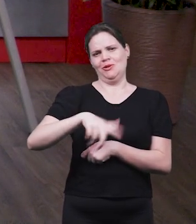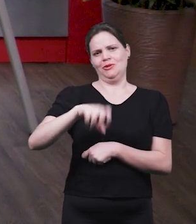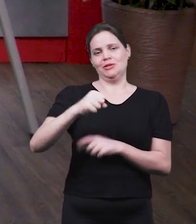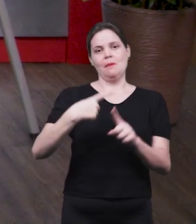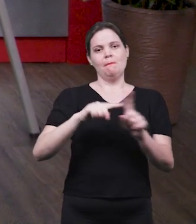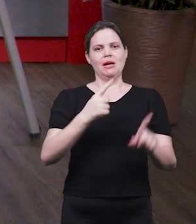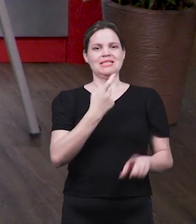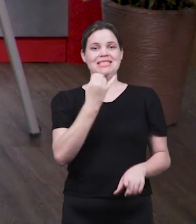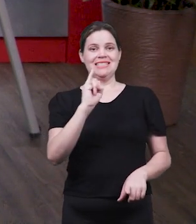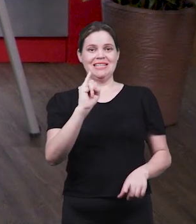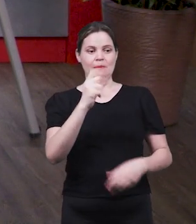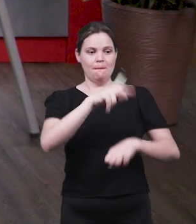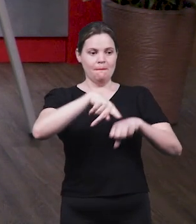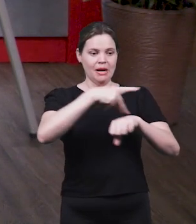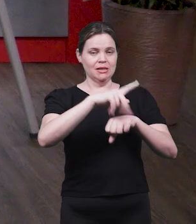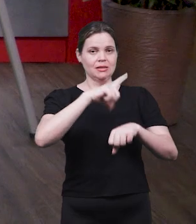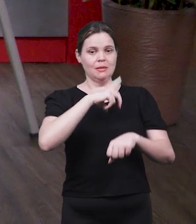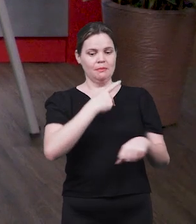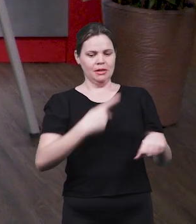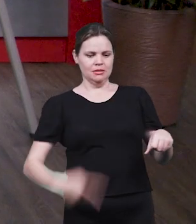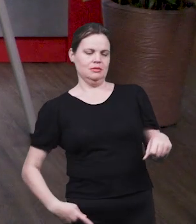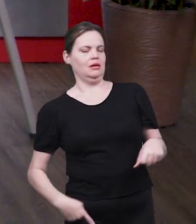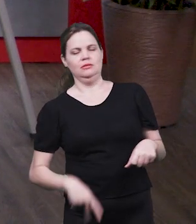não. Então,